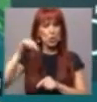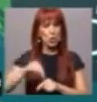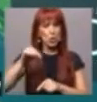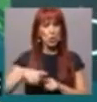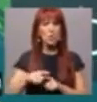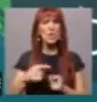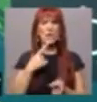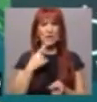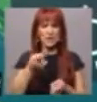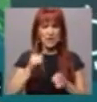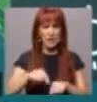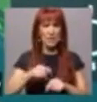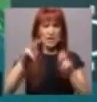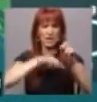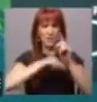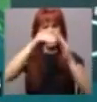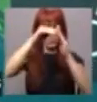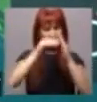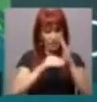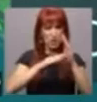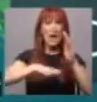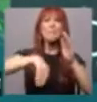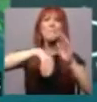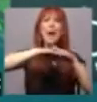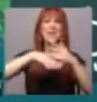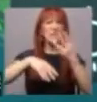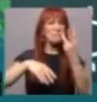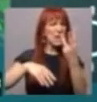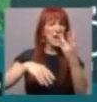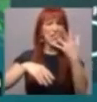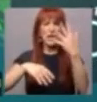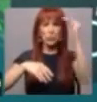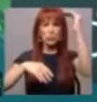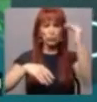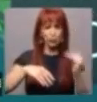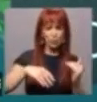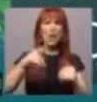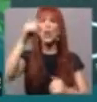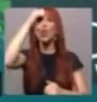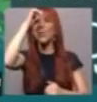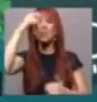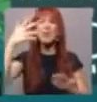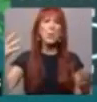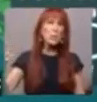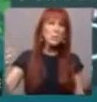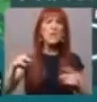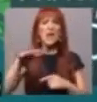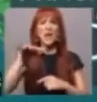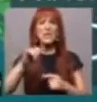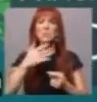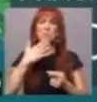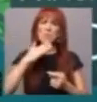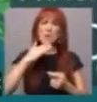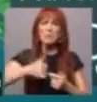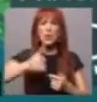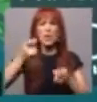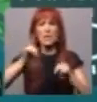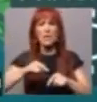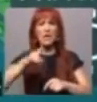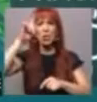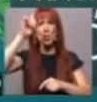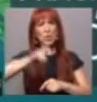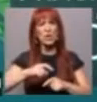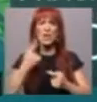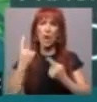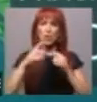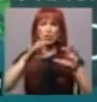e de salientar também a descida de temperatura máxima entre 3 e 5 graus. Domingo? Domingo a situação a melhorar. Começa também o dia